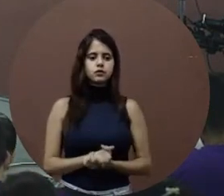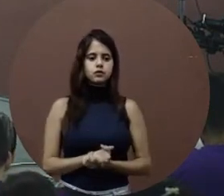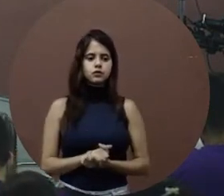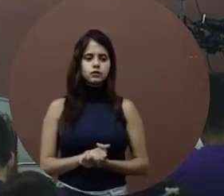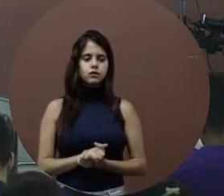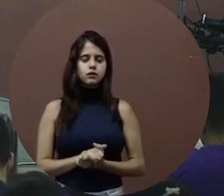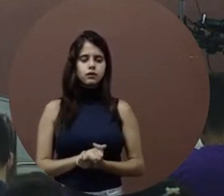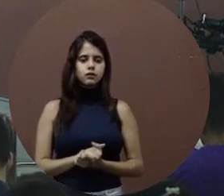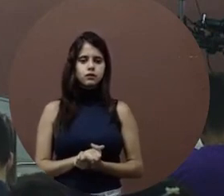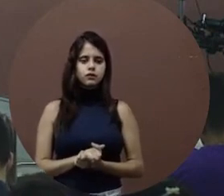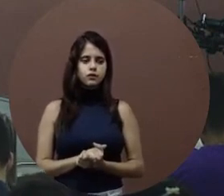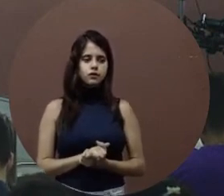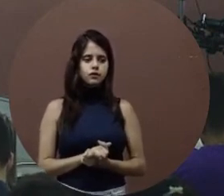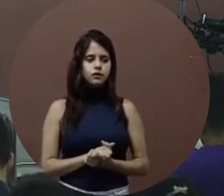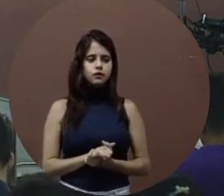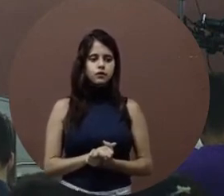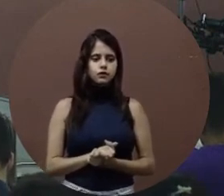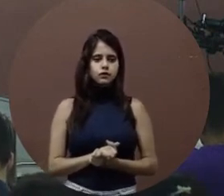por isso,